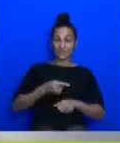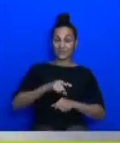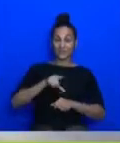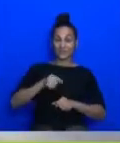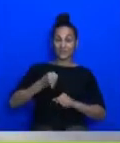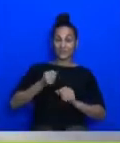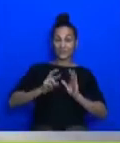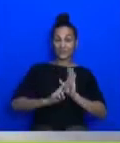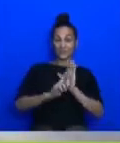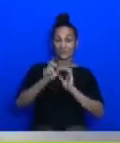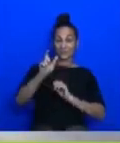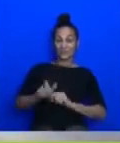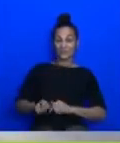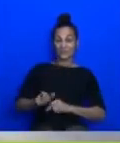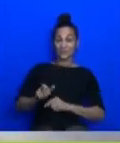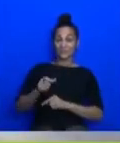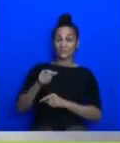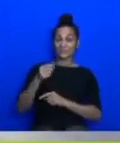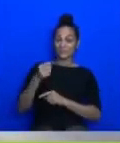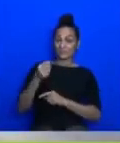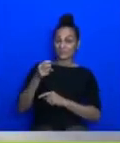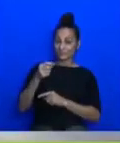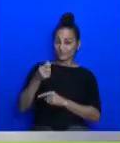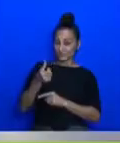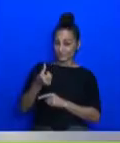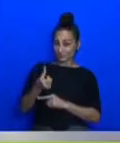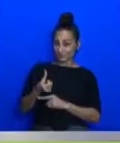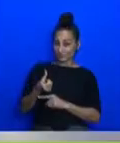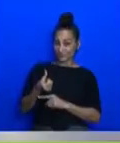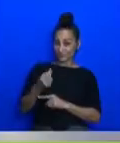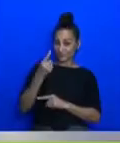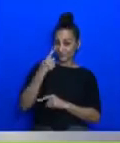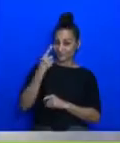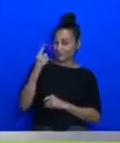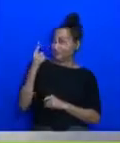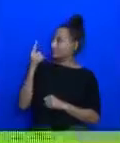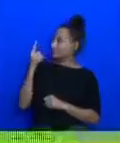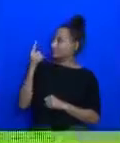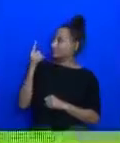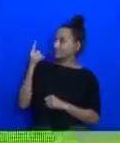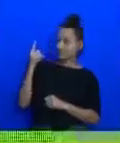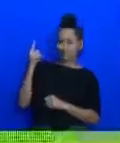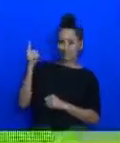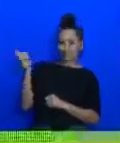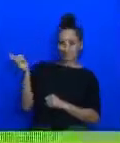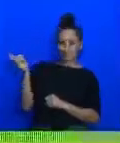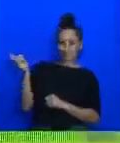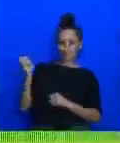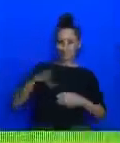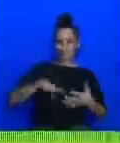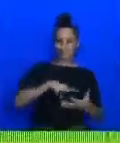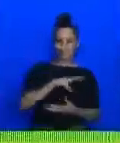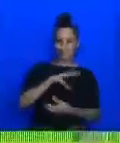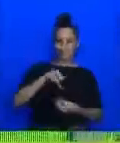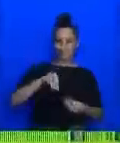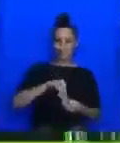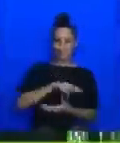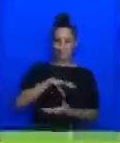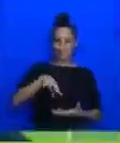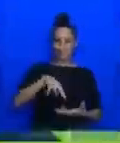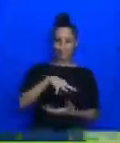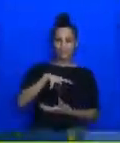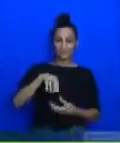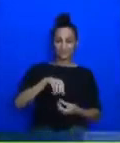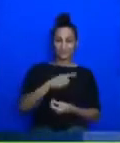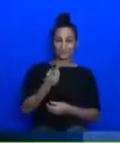Agora, sortearemos o número correspondente à coluna número 6. Bola posicionada, valendo. Globo